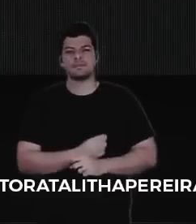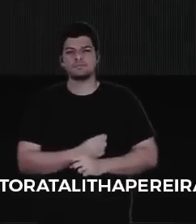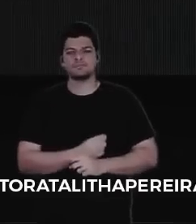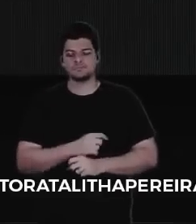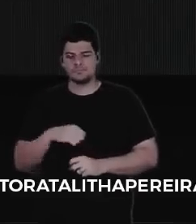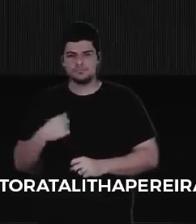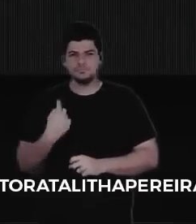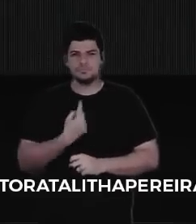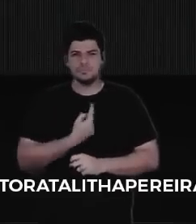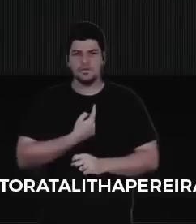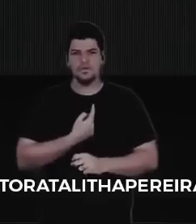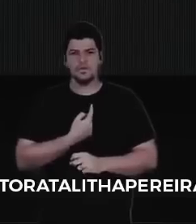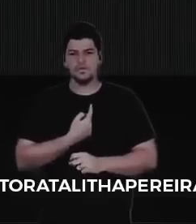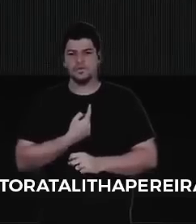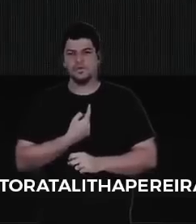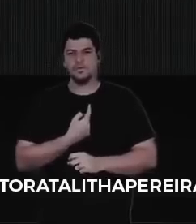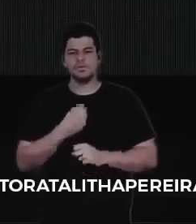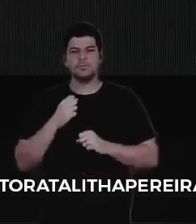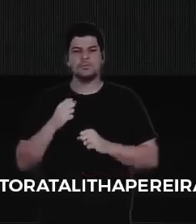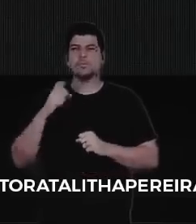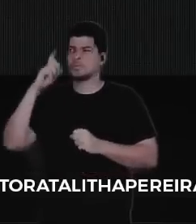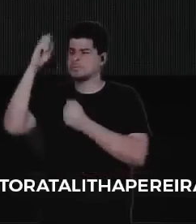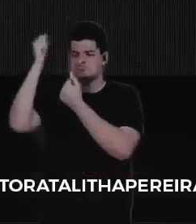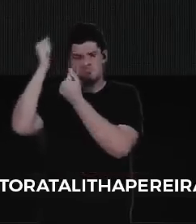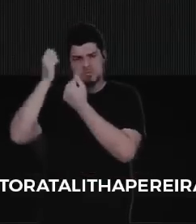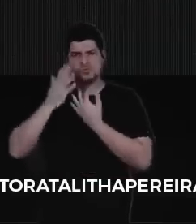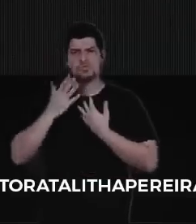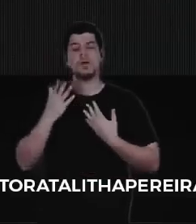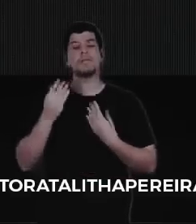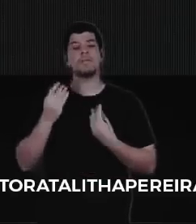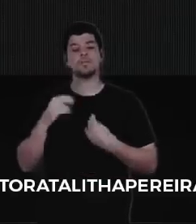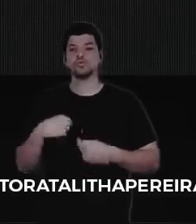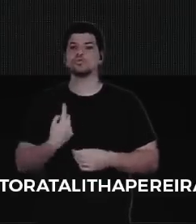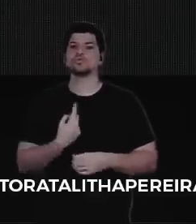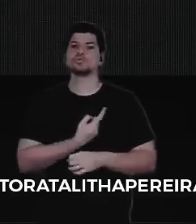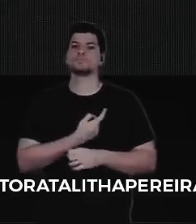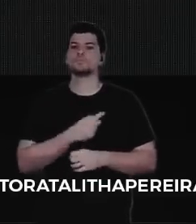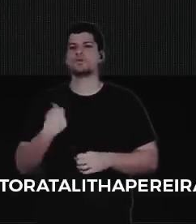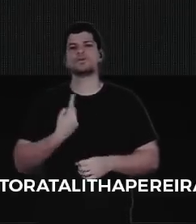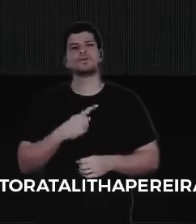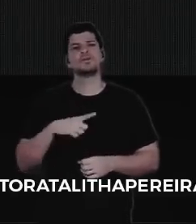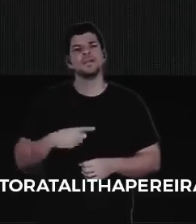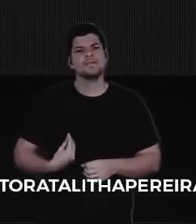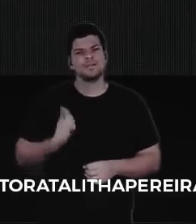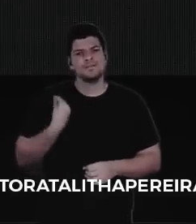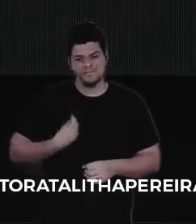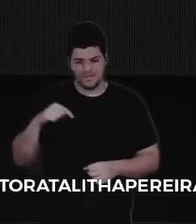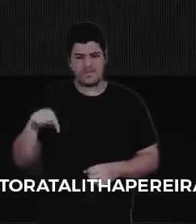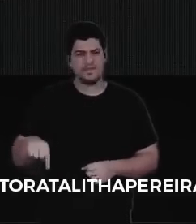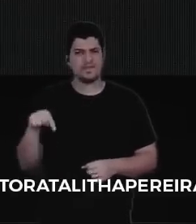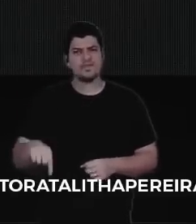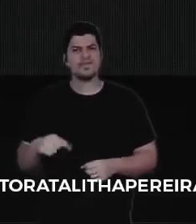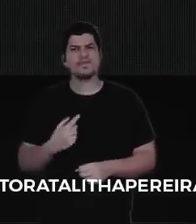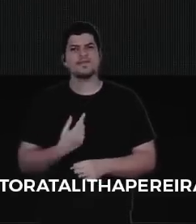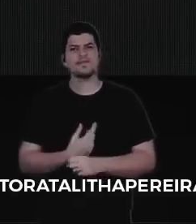Nós somos tão privilegiados, nós somos tão abençoados. Nós estamos aqui, nós estamos vivos. Sabe, você tomou